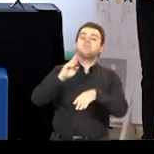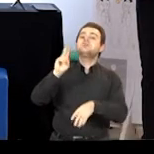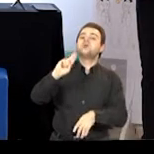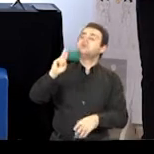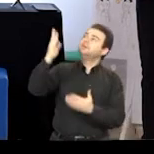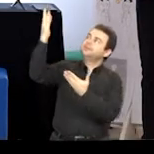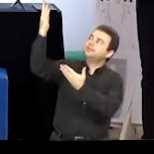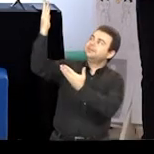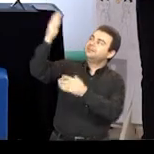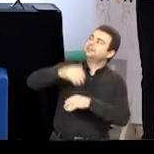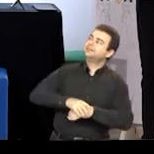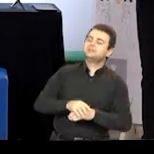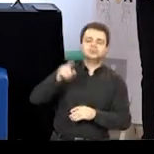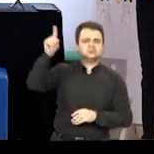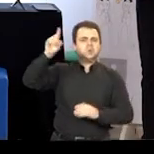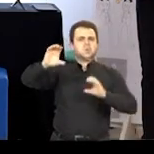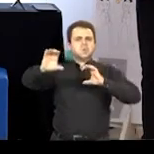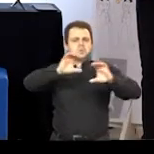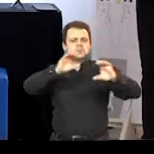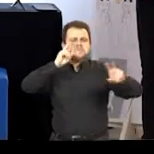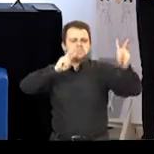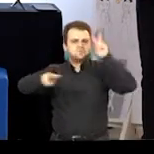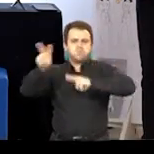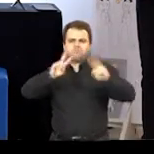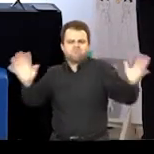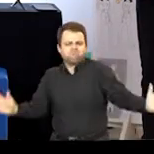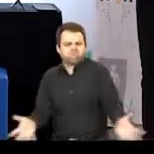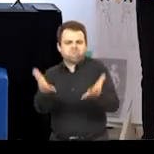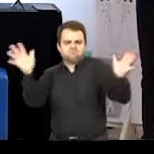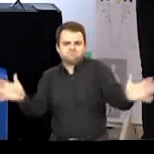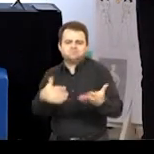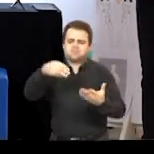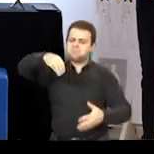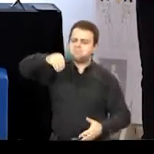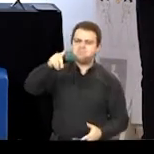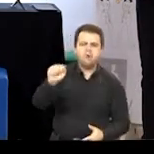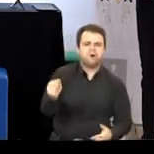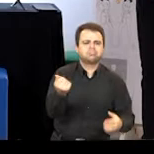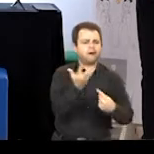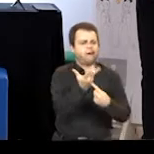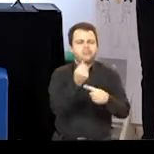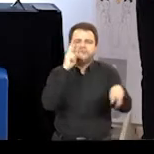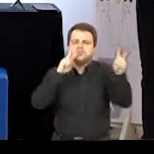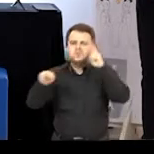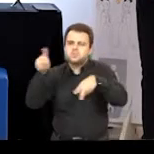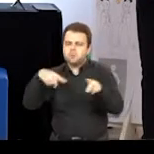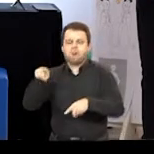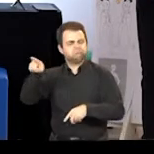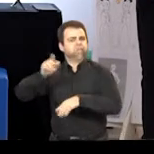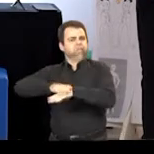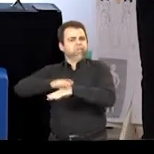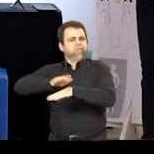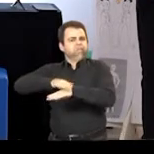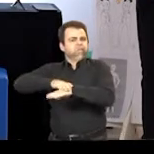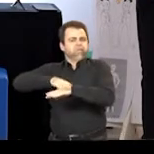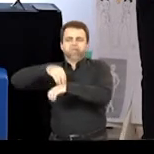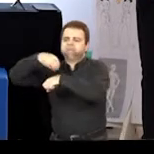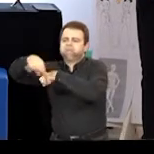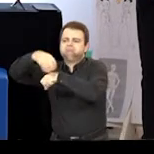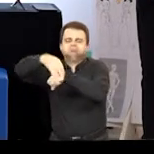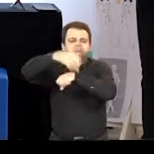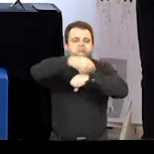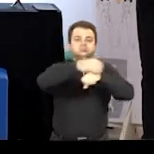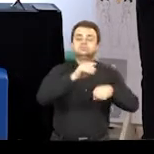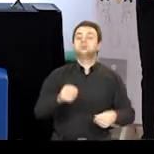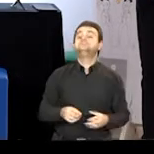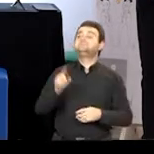influenciou muito o mundo da comunicação visual, da moda, das artes visuais em um todo. Ele trabalhou